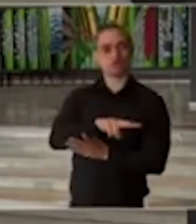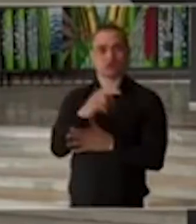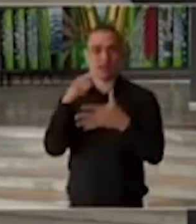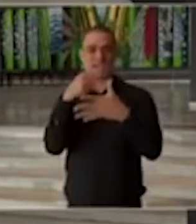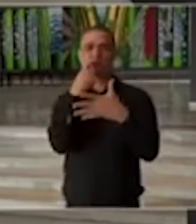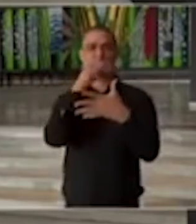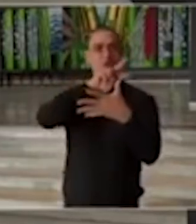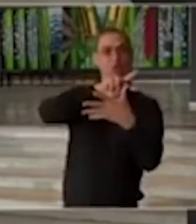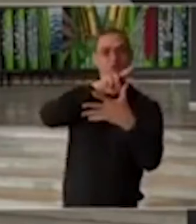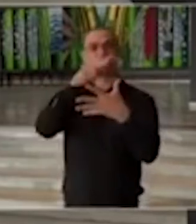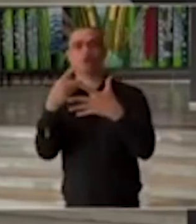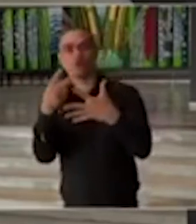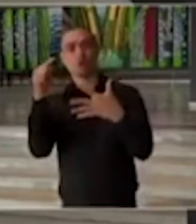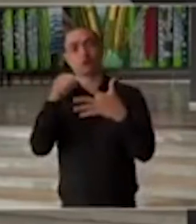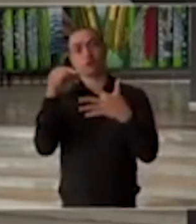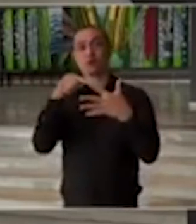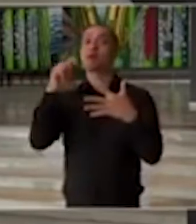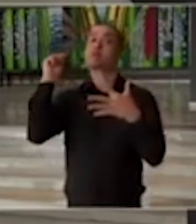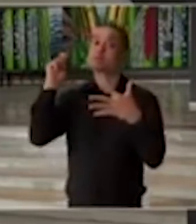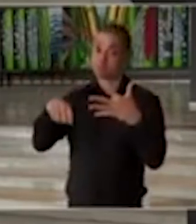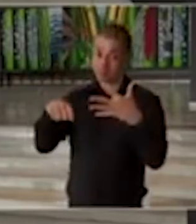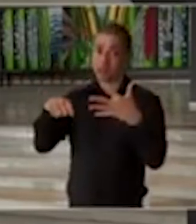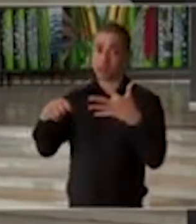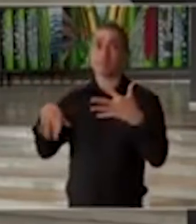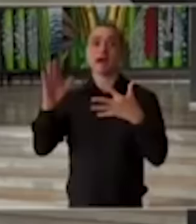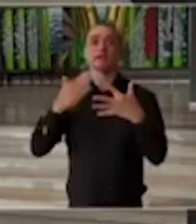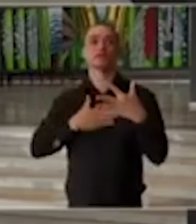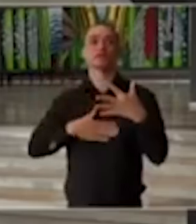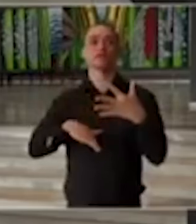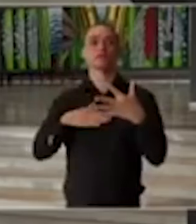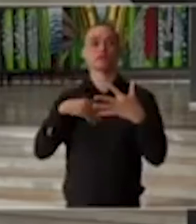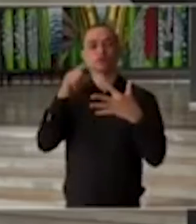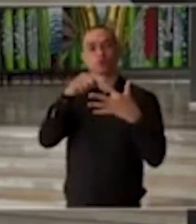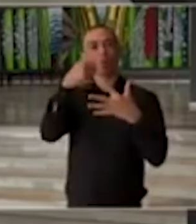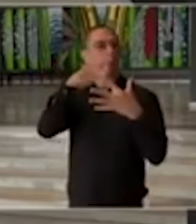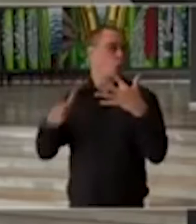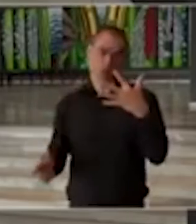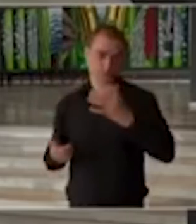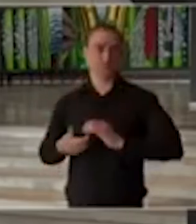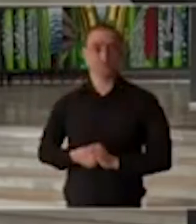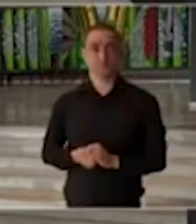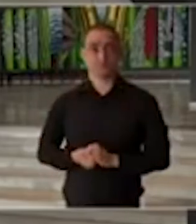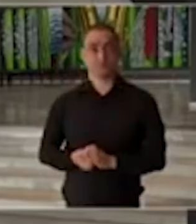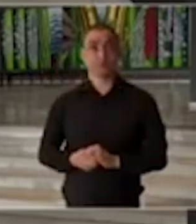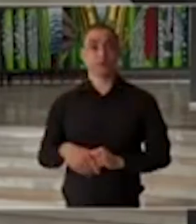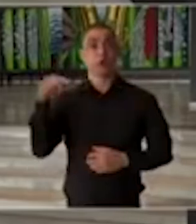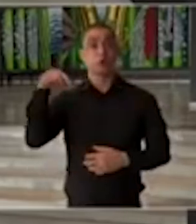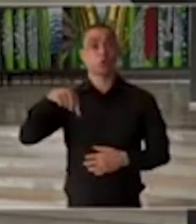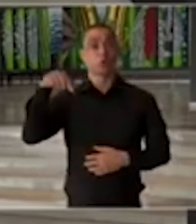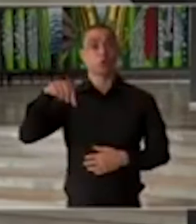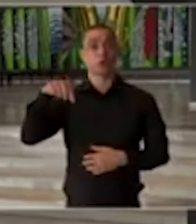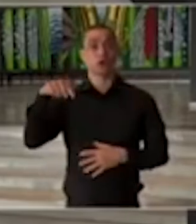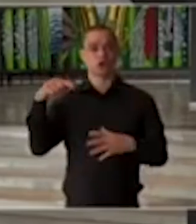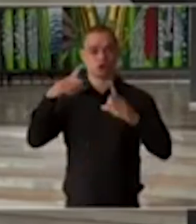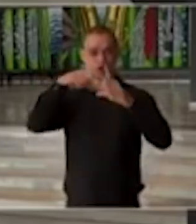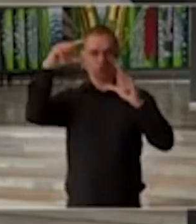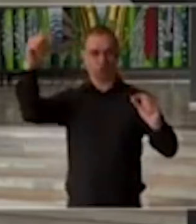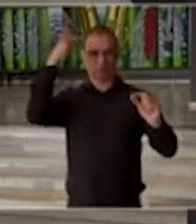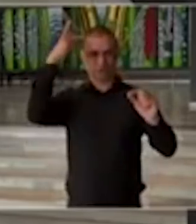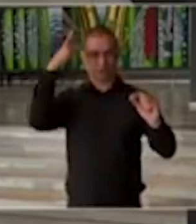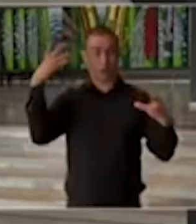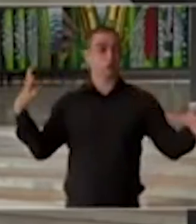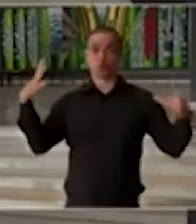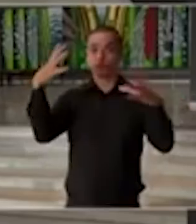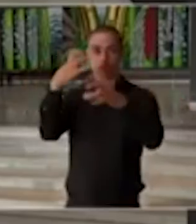nós vemos que as regiões começam a passar para outras fases. Hoje, a capacidade do Estado, como o